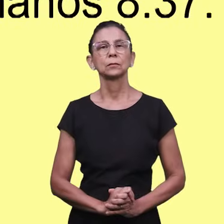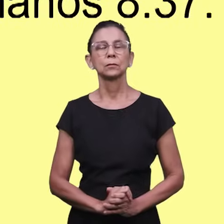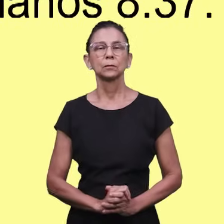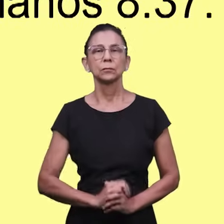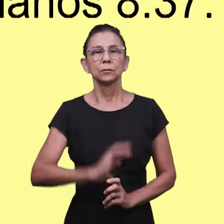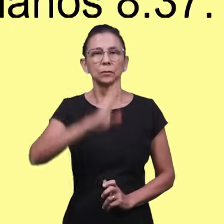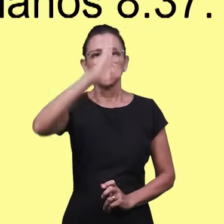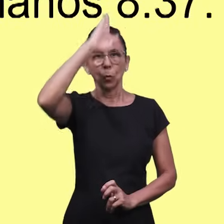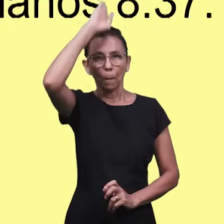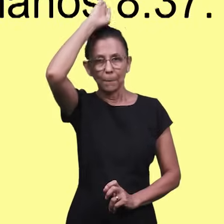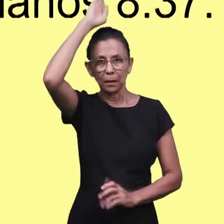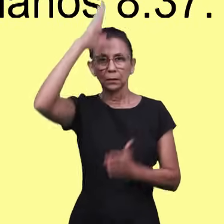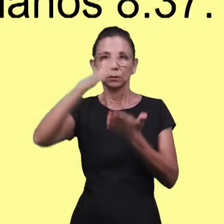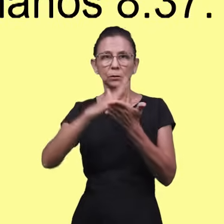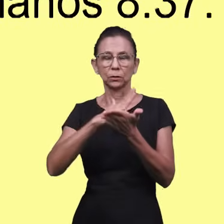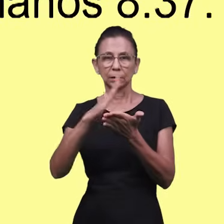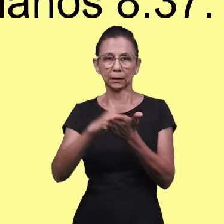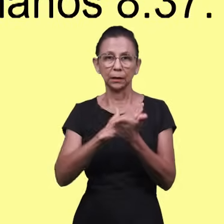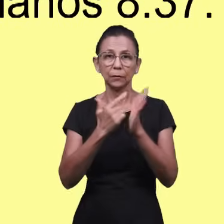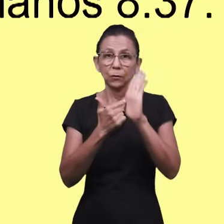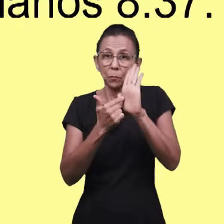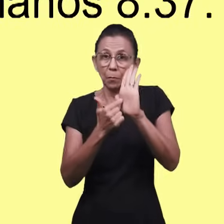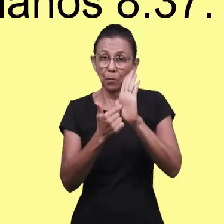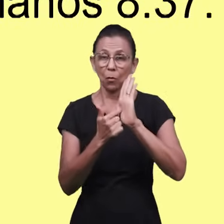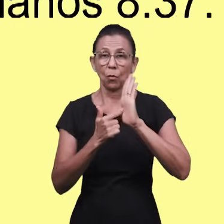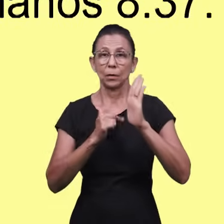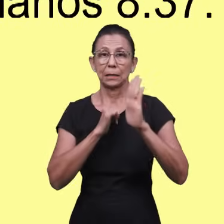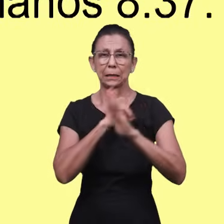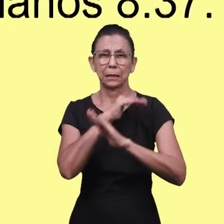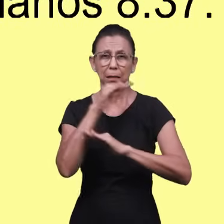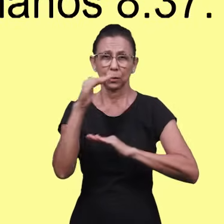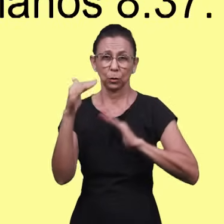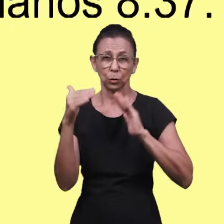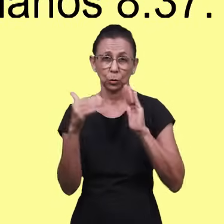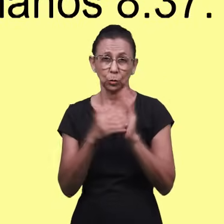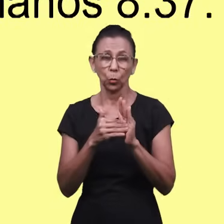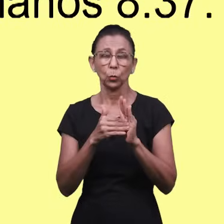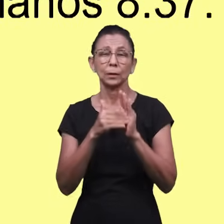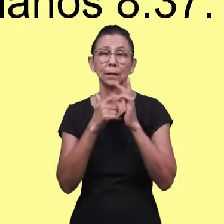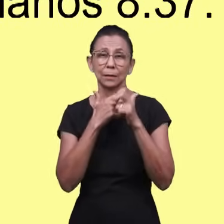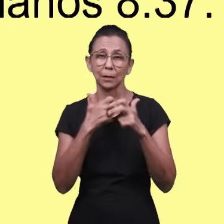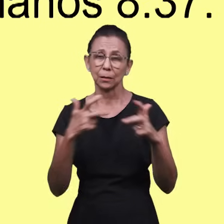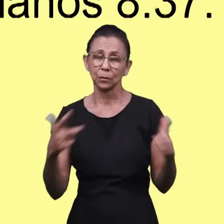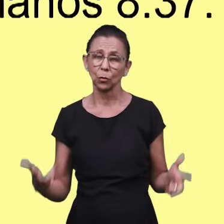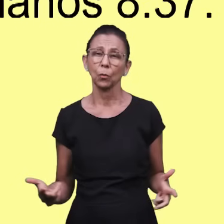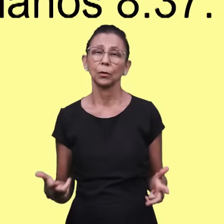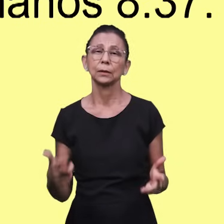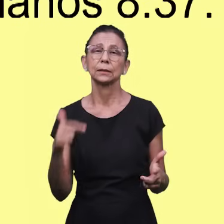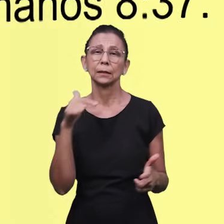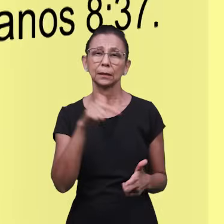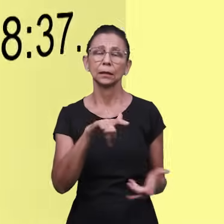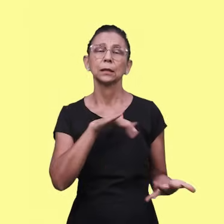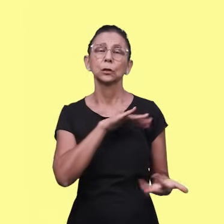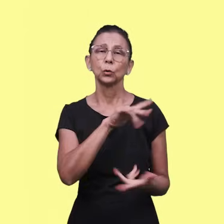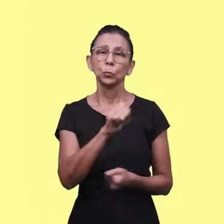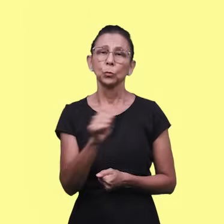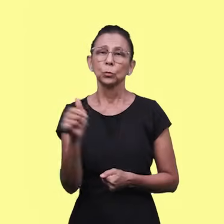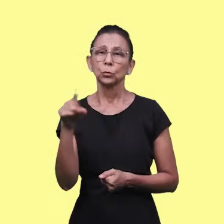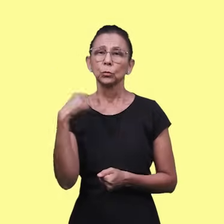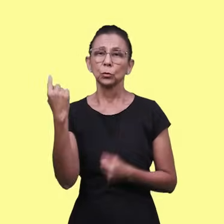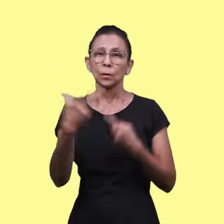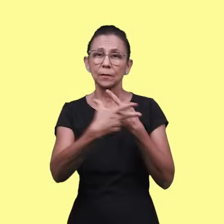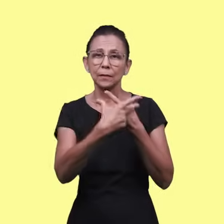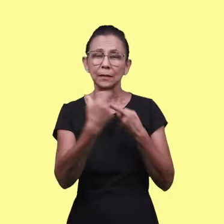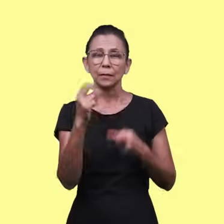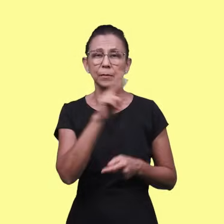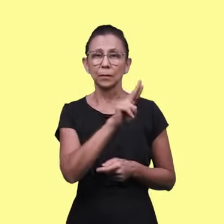Romanos diz que em todas estas coisas somos mais que vencedores por aquele que nos amou.